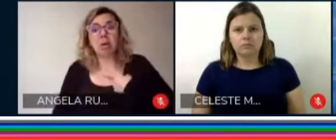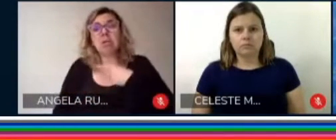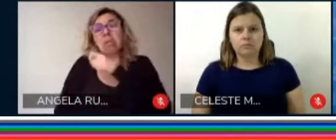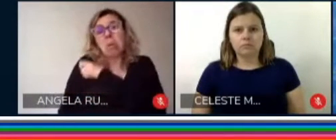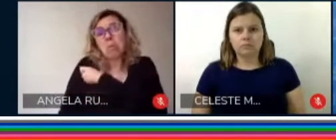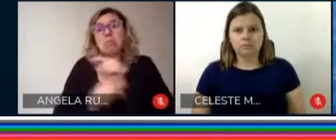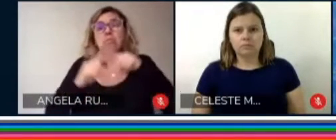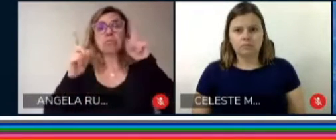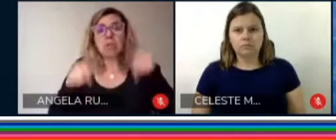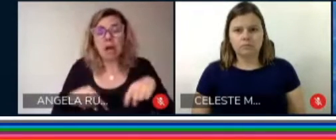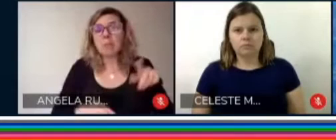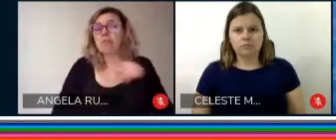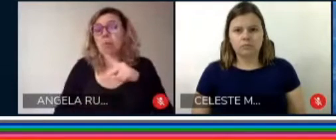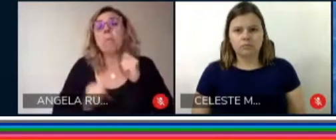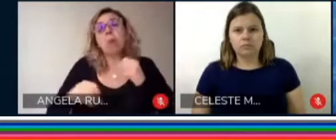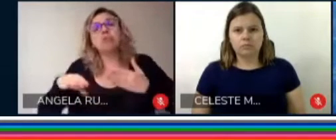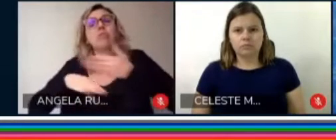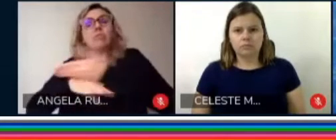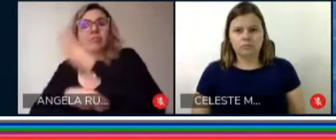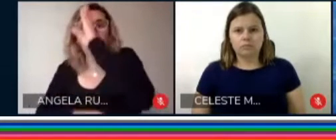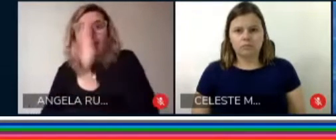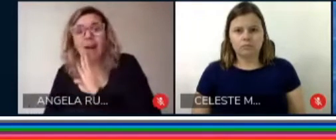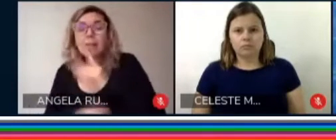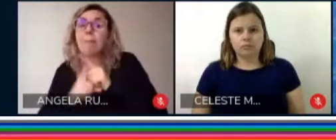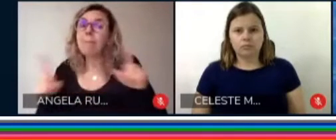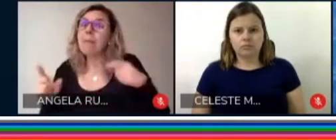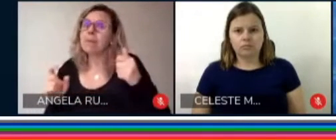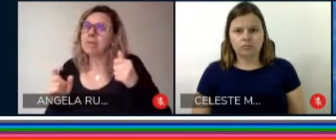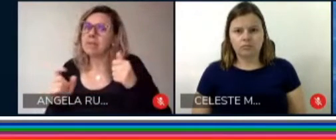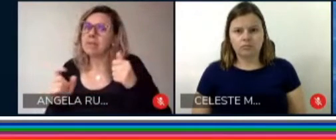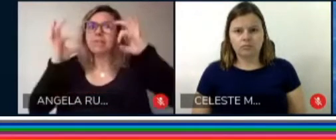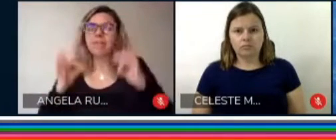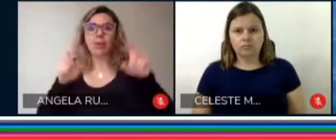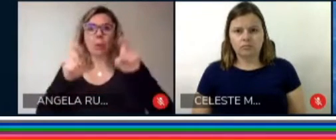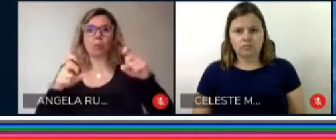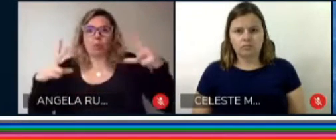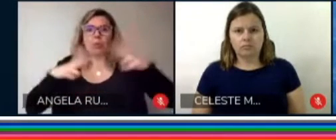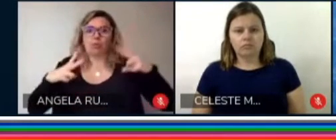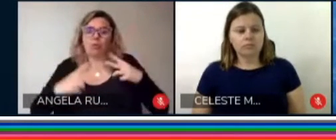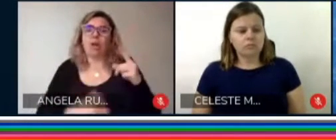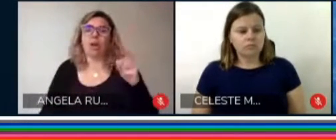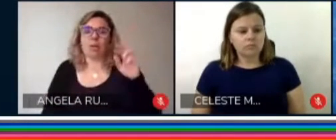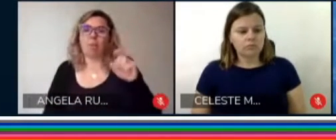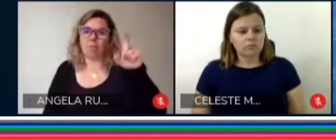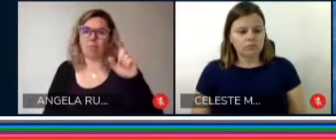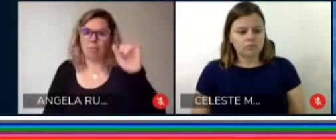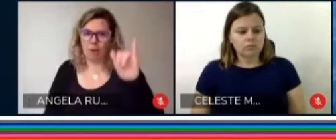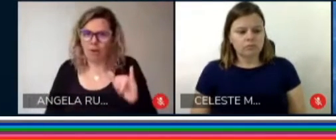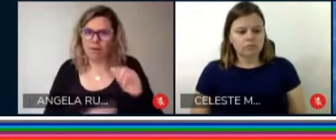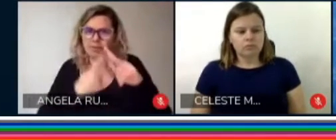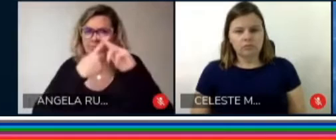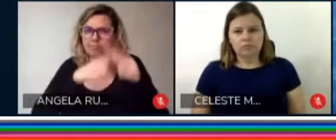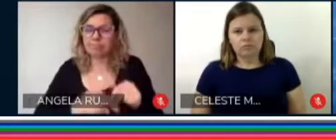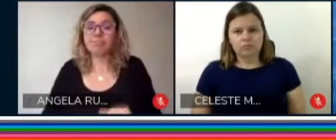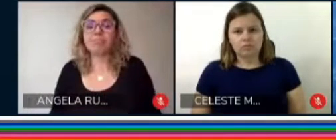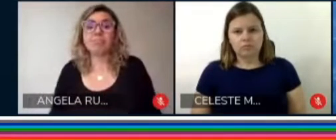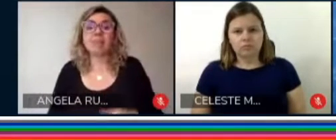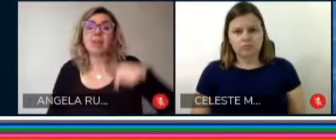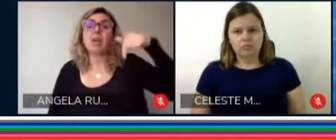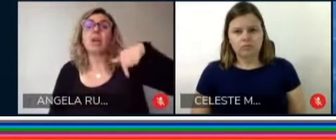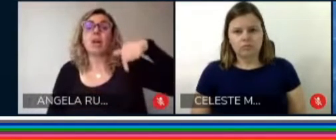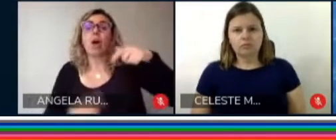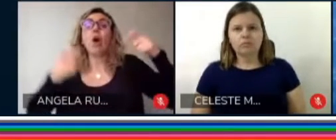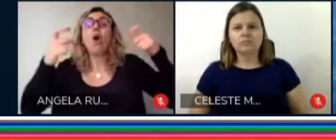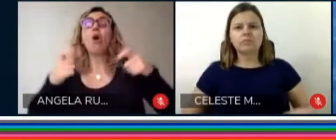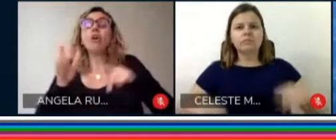Então, a gente já falou, né, sobre isso também pela manhã, sobre onde pesquisar, e que dentro do site do Bibliotecas URGS